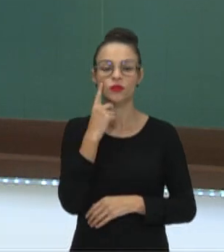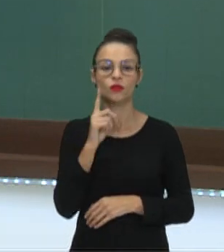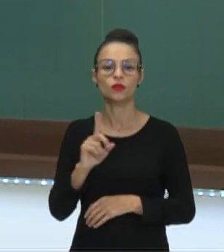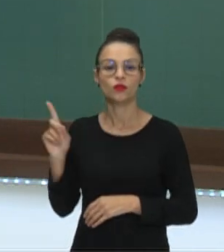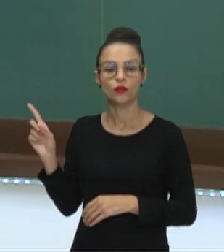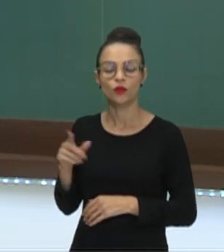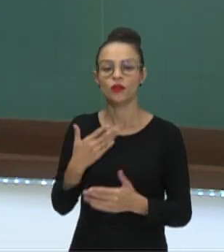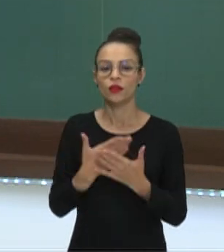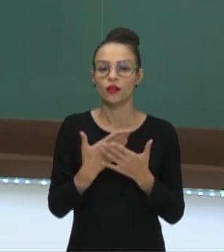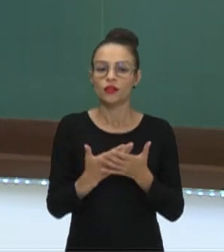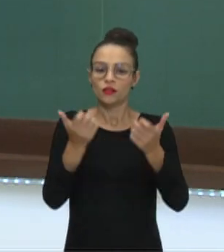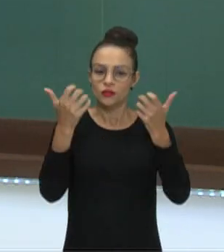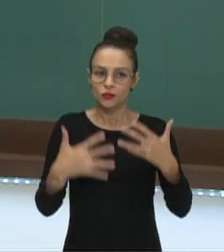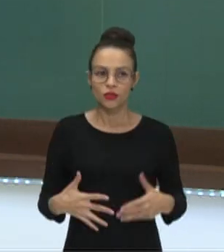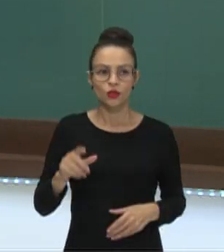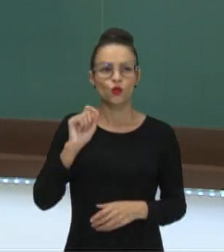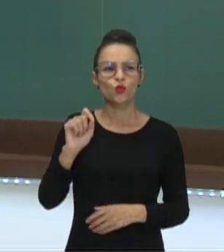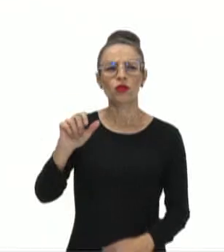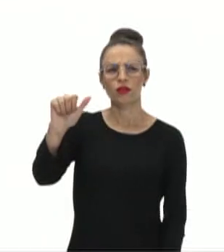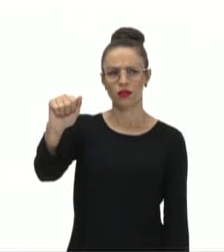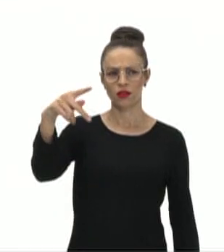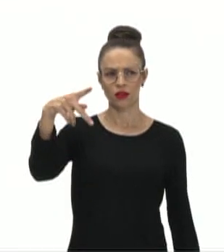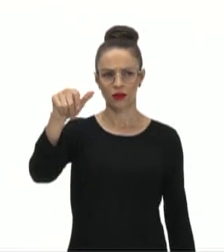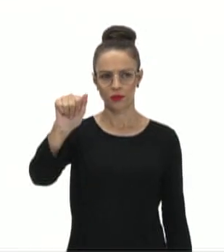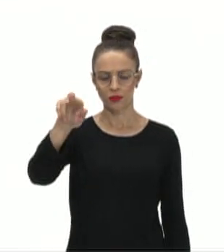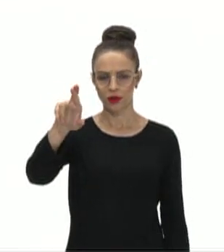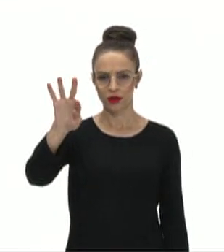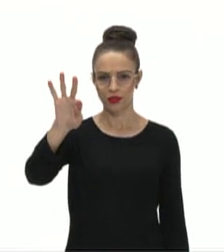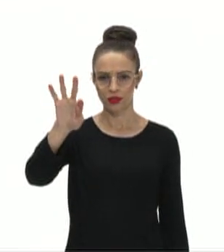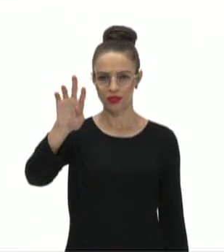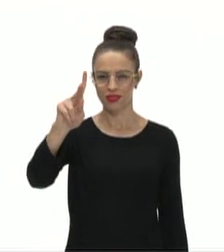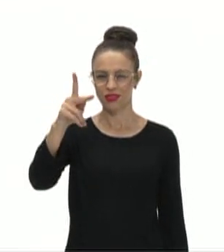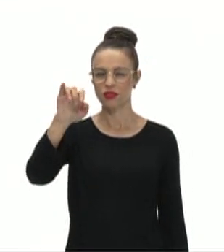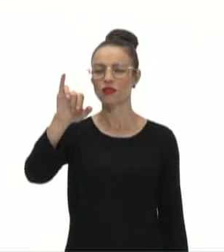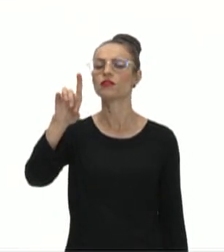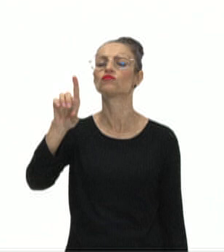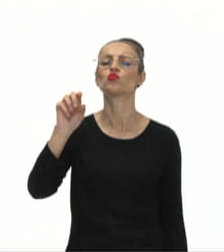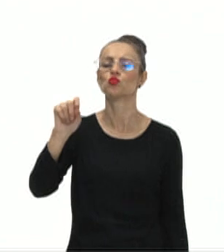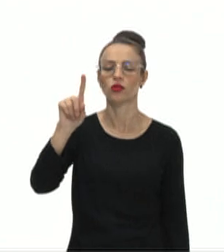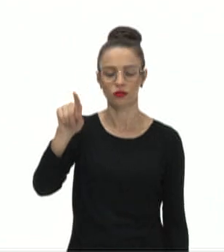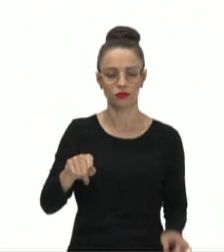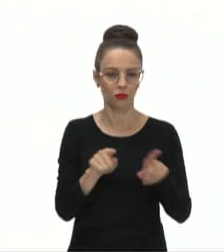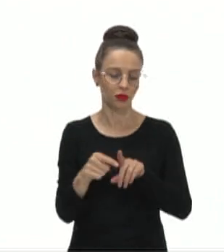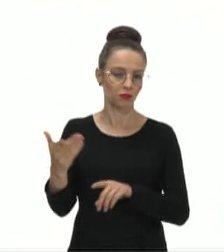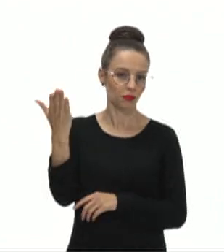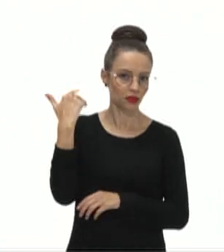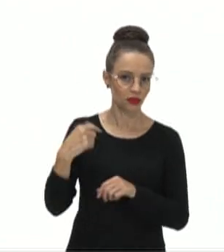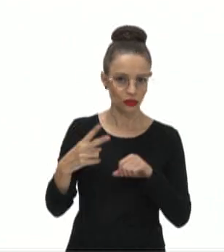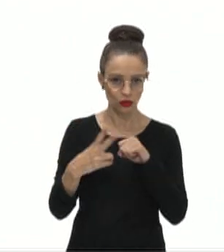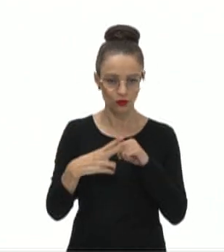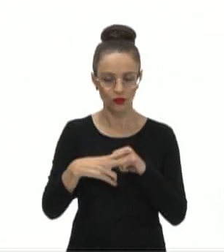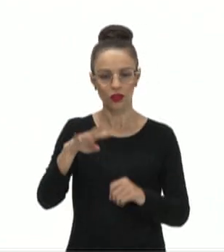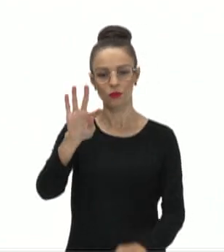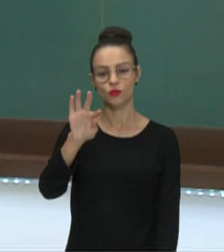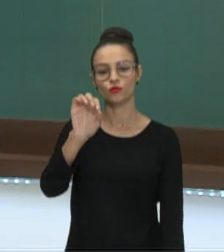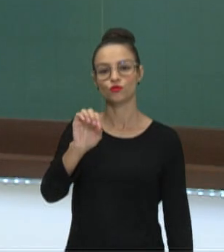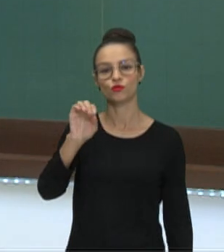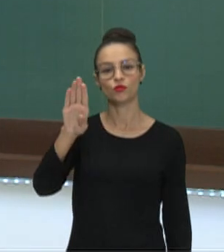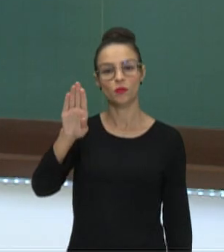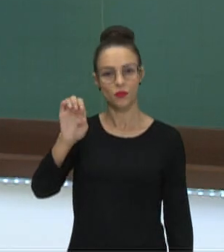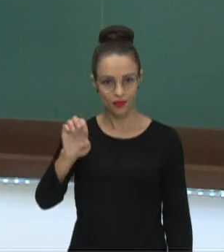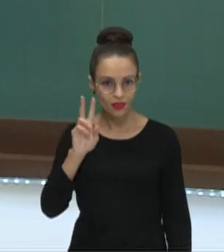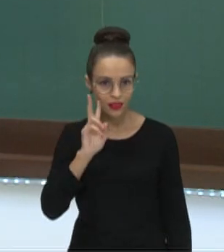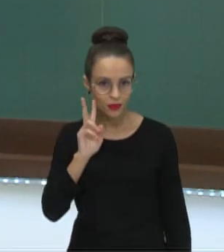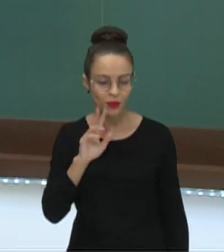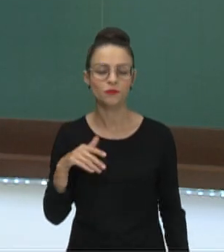estudaremos sobre o que foi apartheid e vamos falar sobre o passado do verbo to be. Ok? Tranquilinho? Lembra do verbo